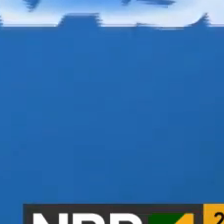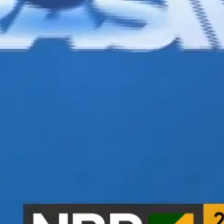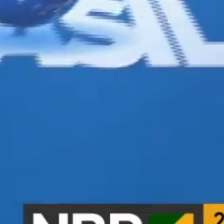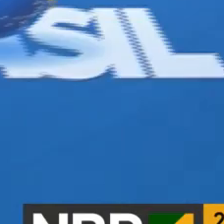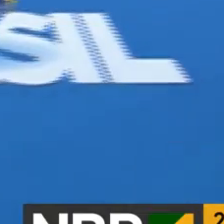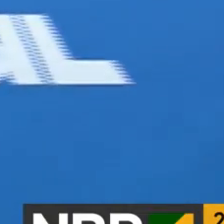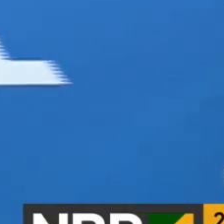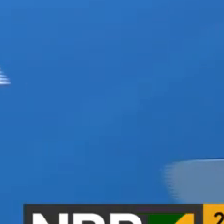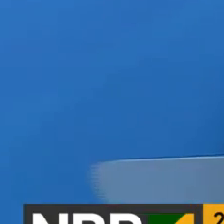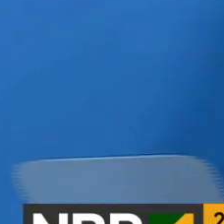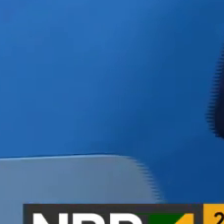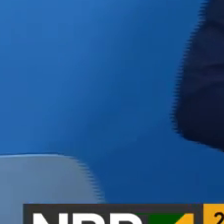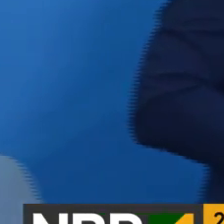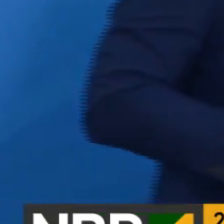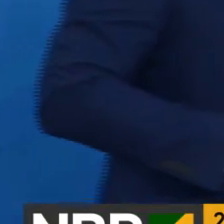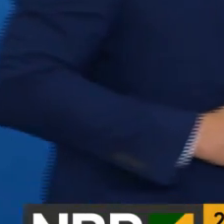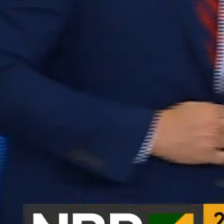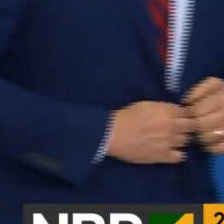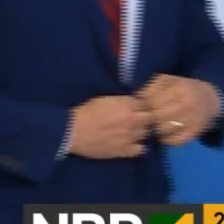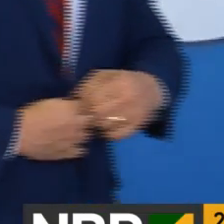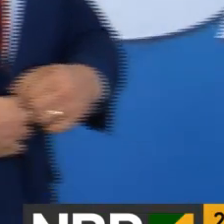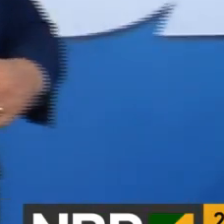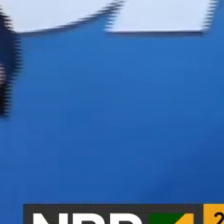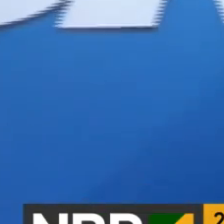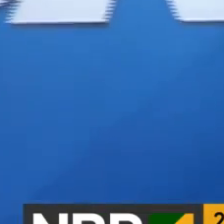encerramento desta cerimônia